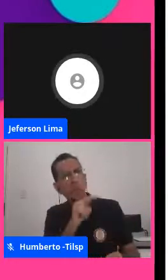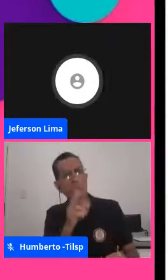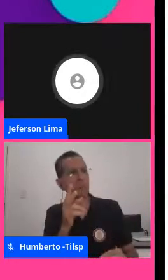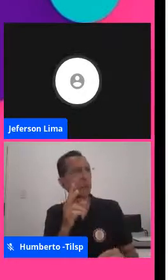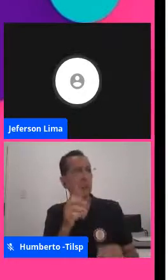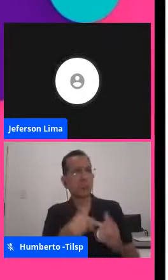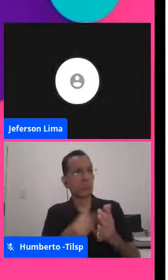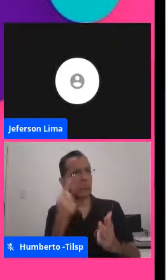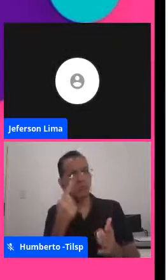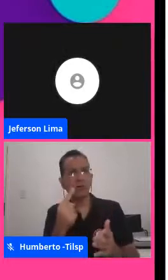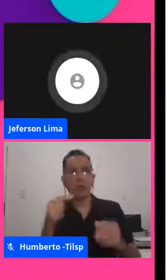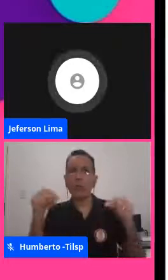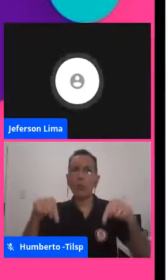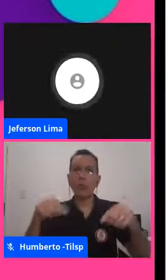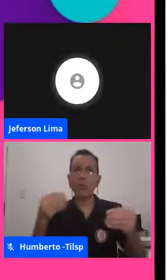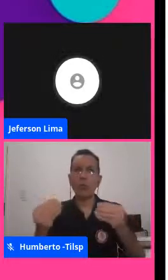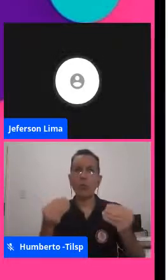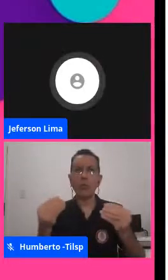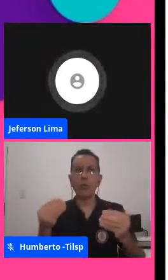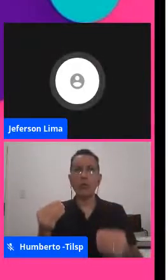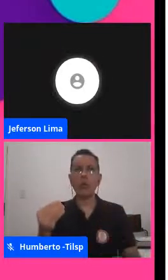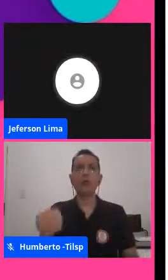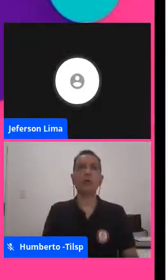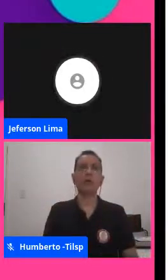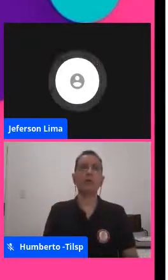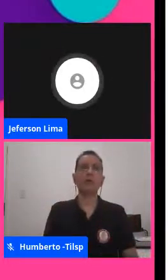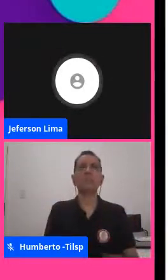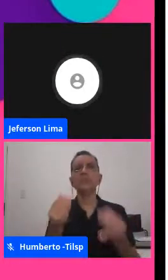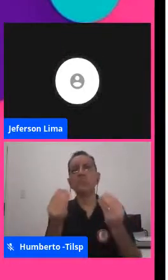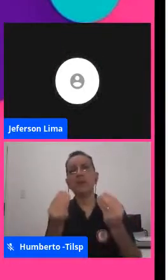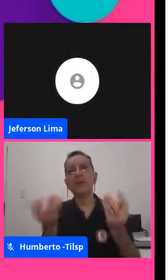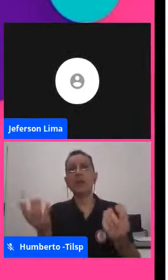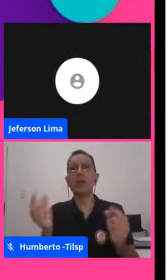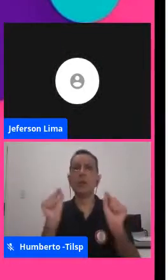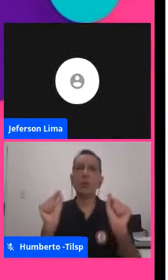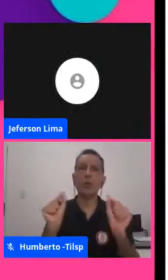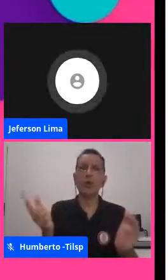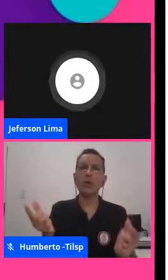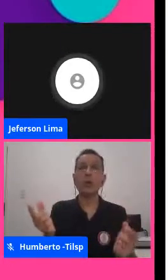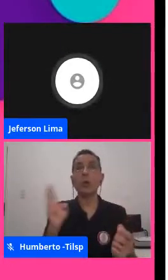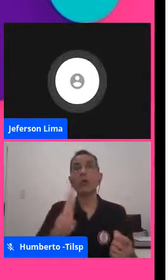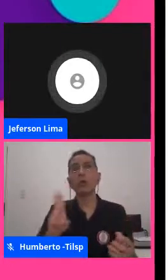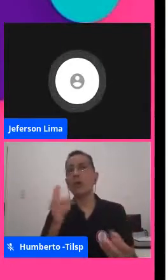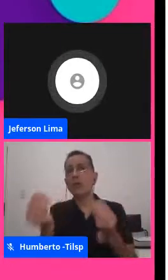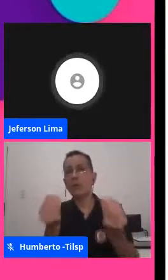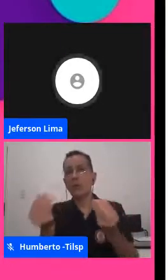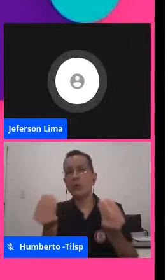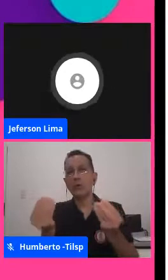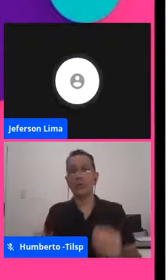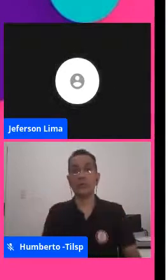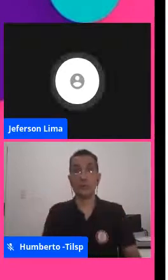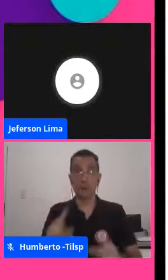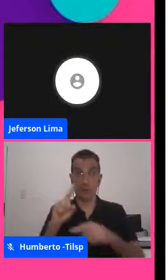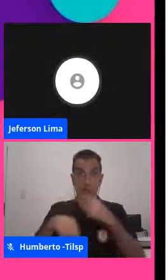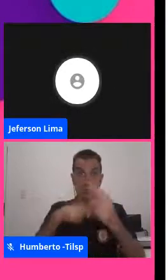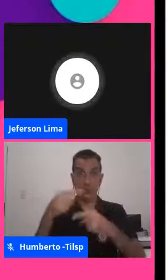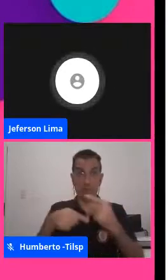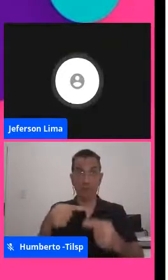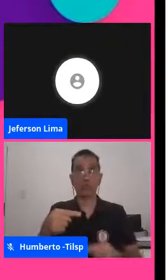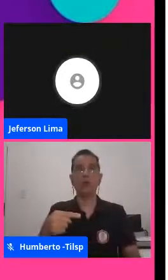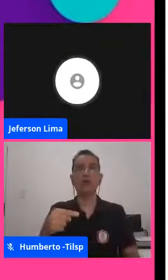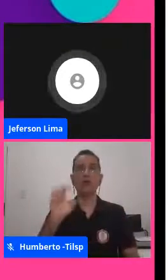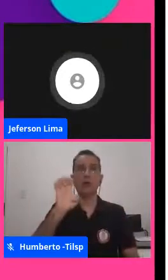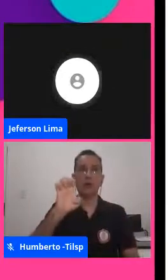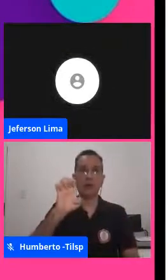essa tecnologia funciona. O que é o Arduino, para que serve e como é que a gente pode utilizar. Depois a gente vai avançar um pouquinho, a gente vai falar um pouco sobre